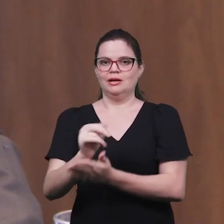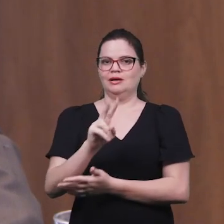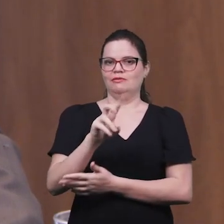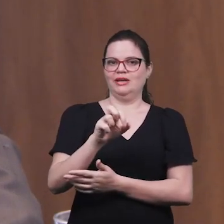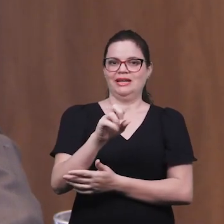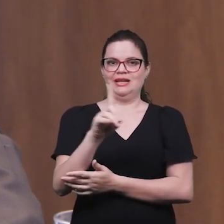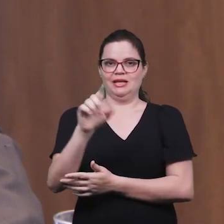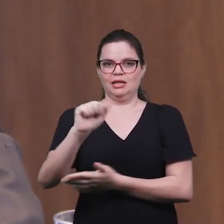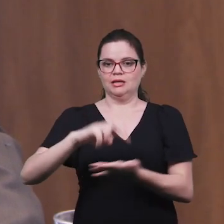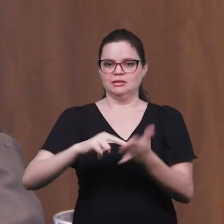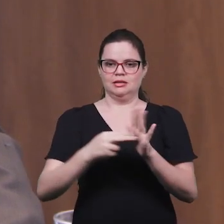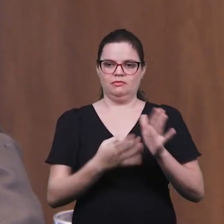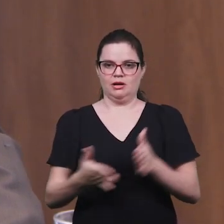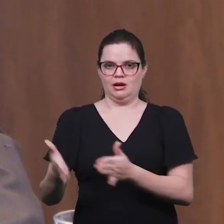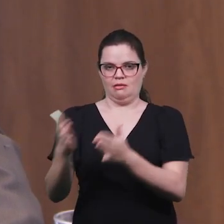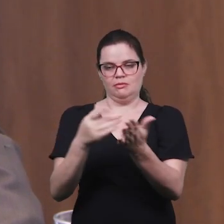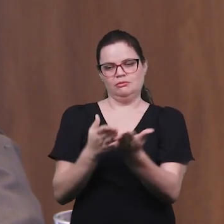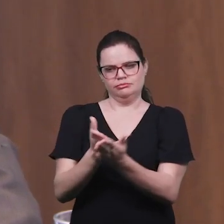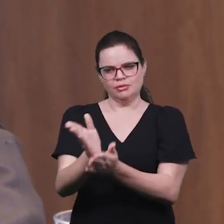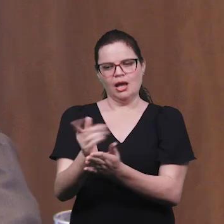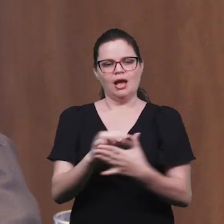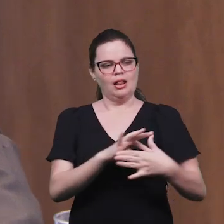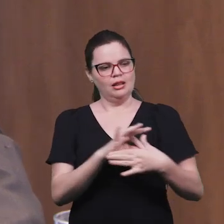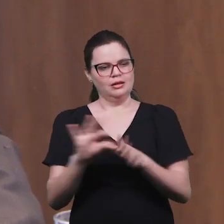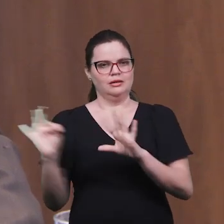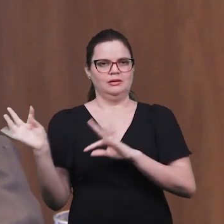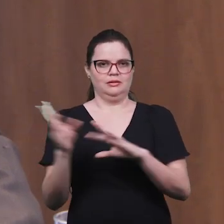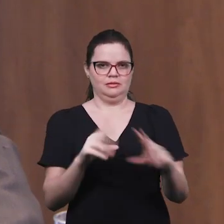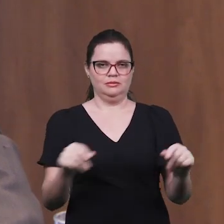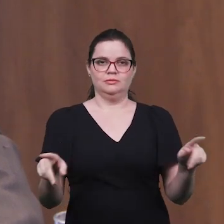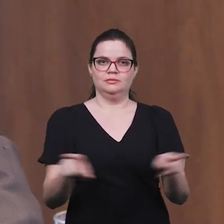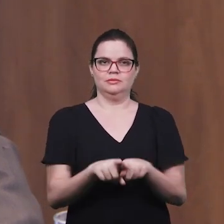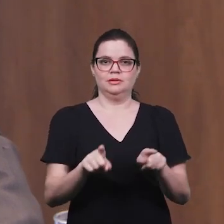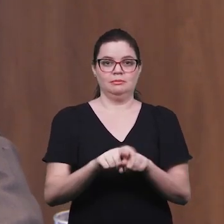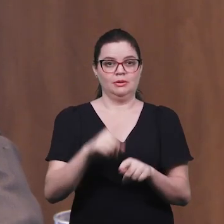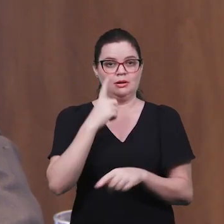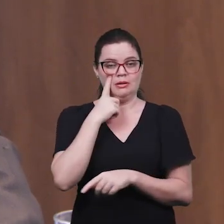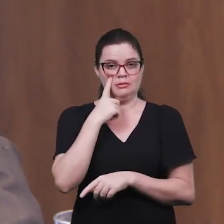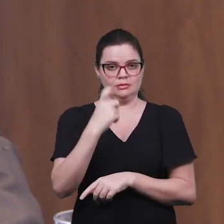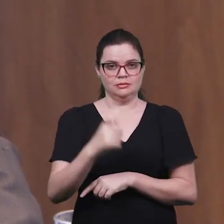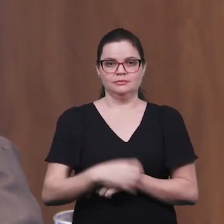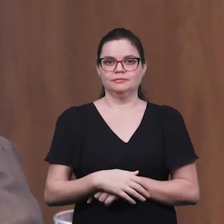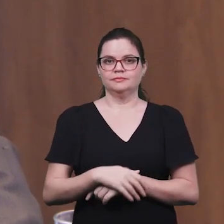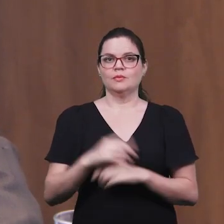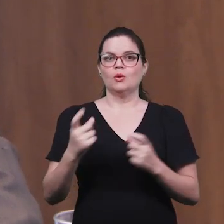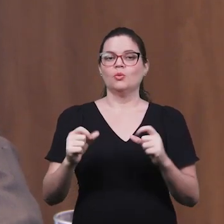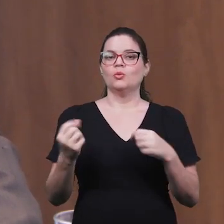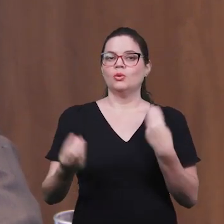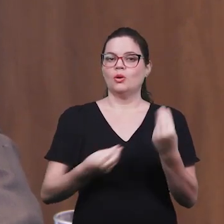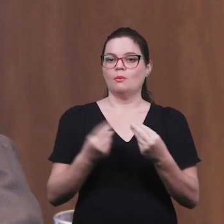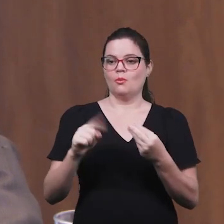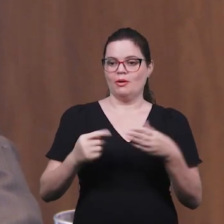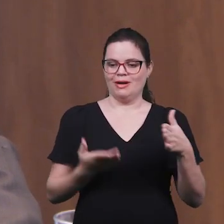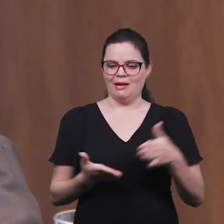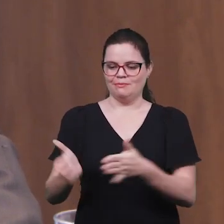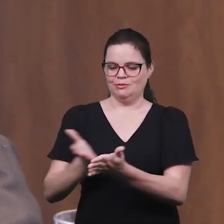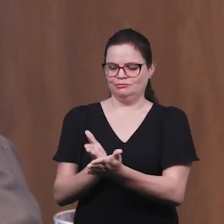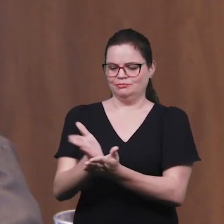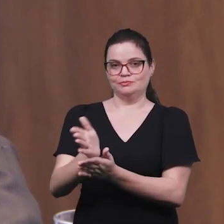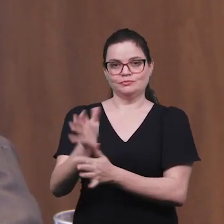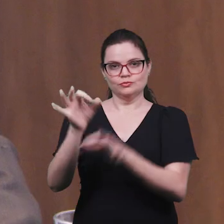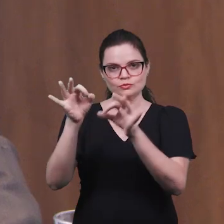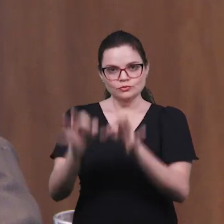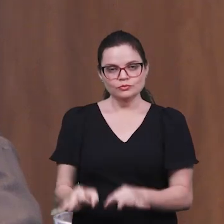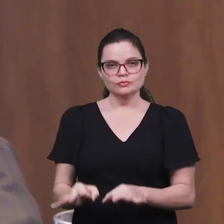é caminho. E eu gostaria de ressaltar, observem bem isso, caminho da justiça.